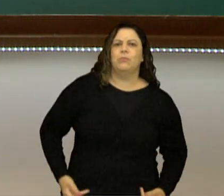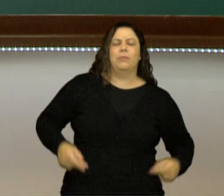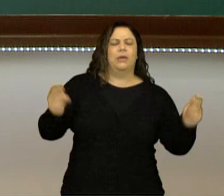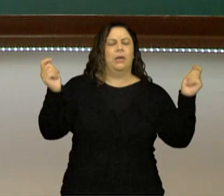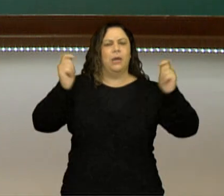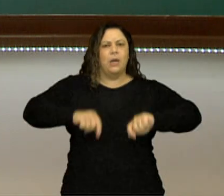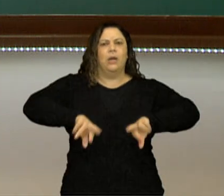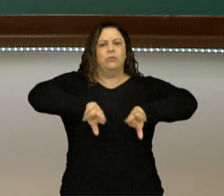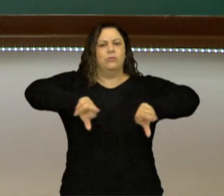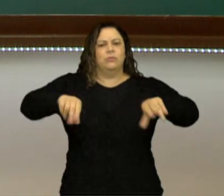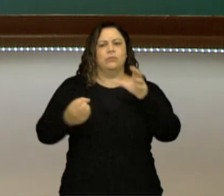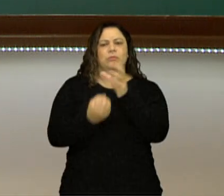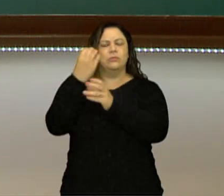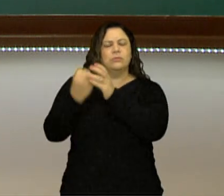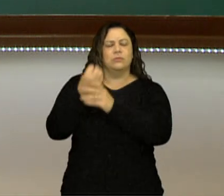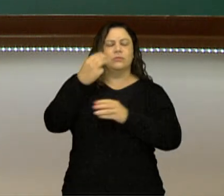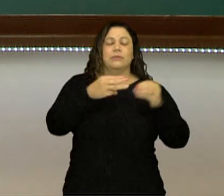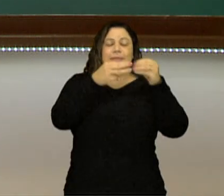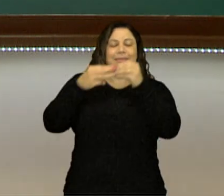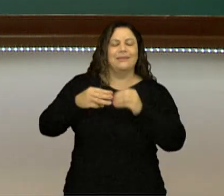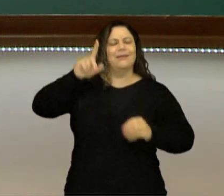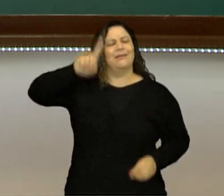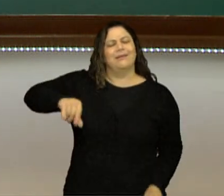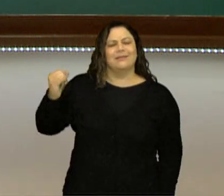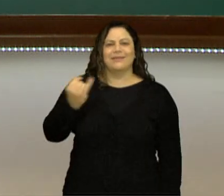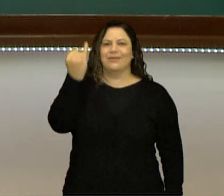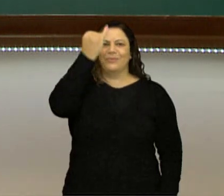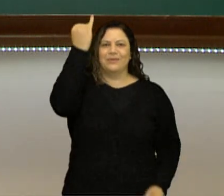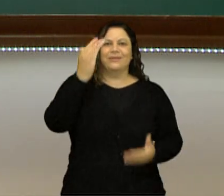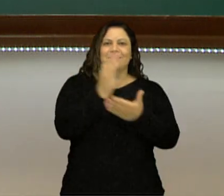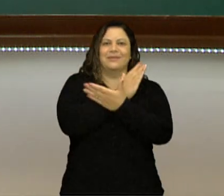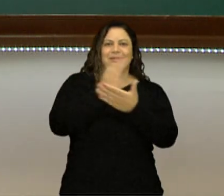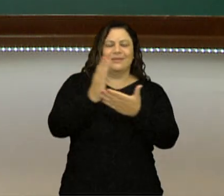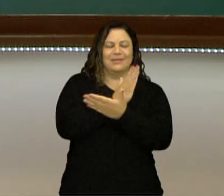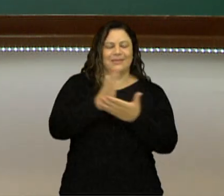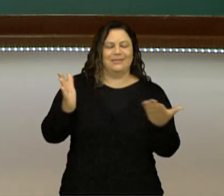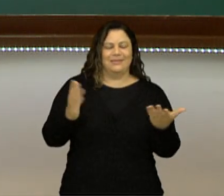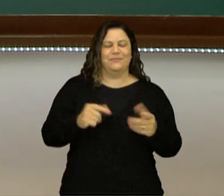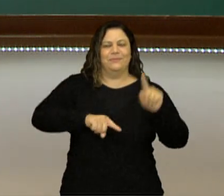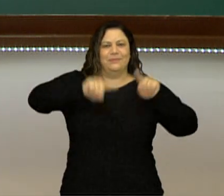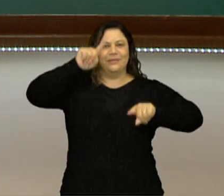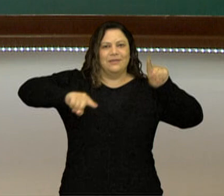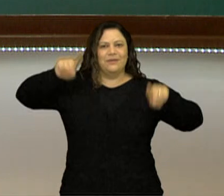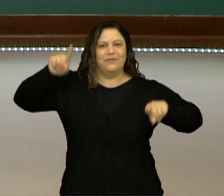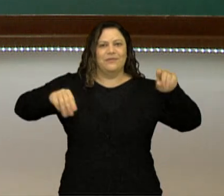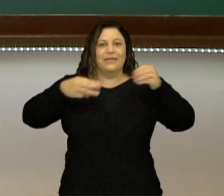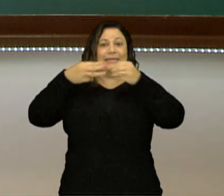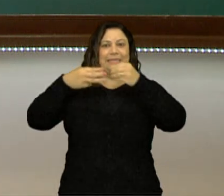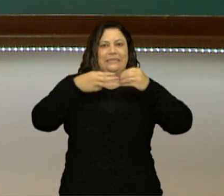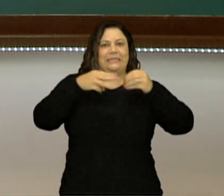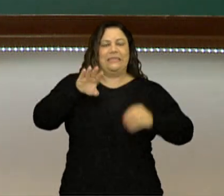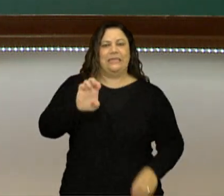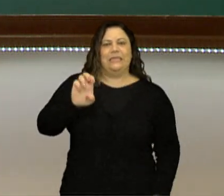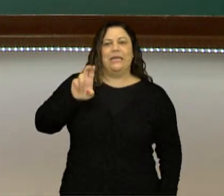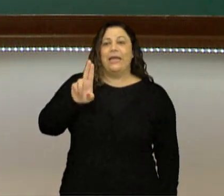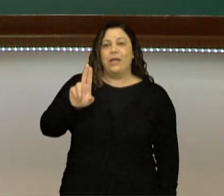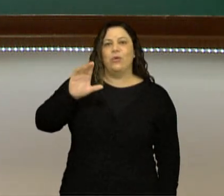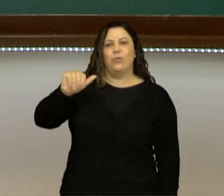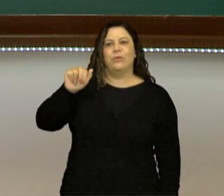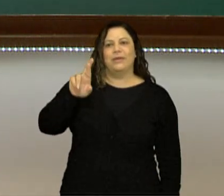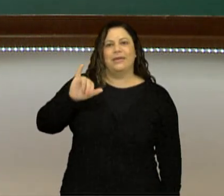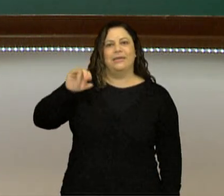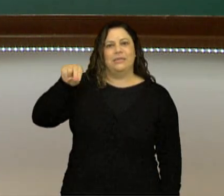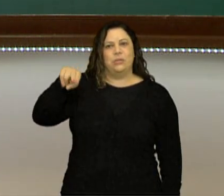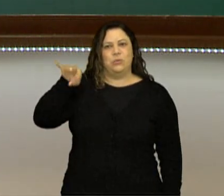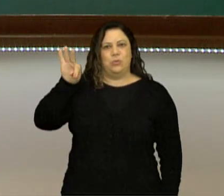produzir gametas, essa é a importância da divisão celular. A nível de células que a gente vai chamar aí de células eucariontes, vamos até